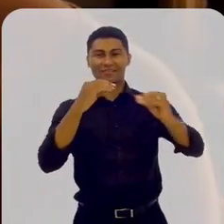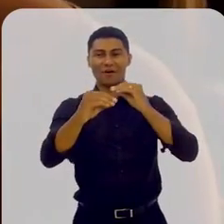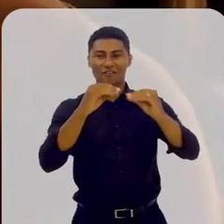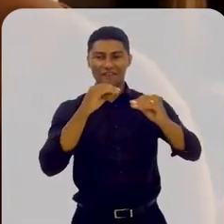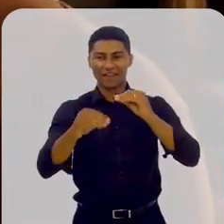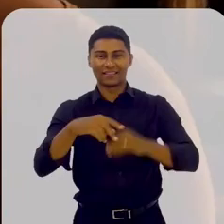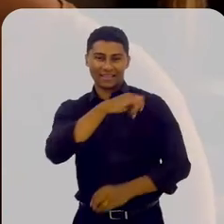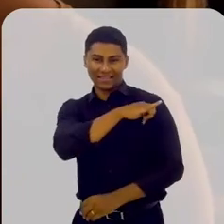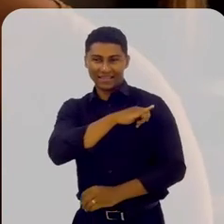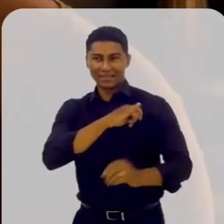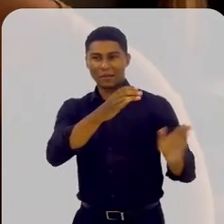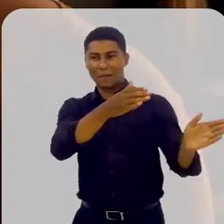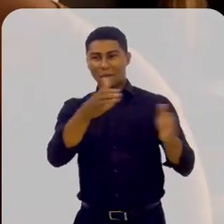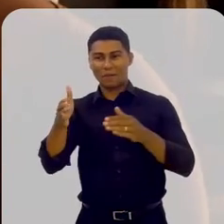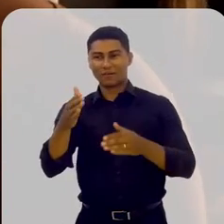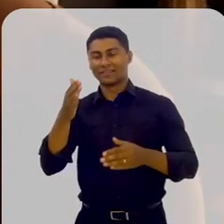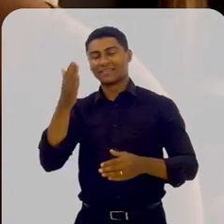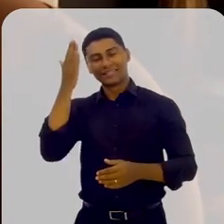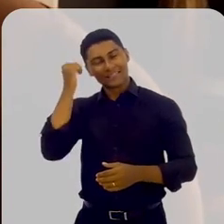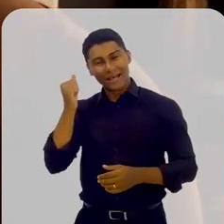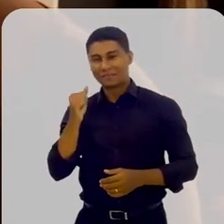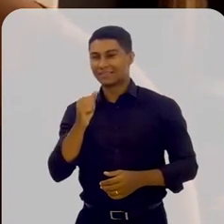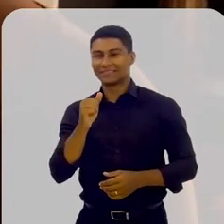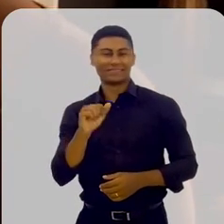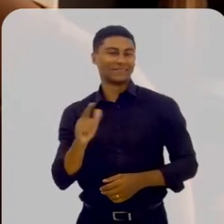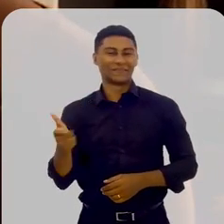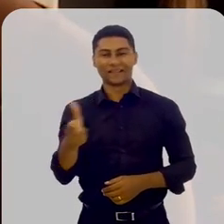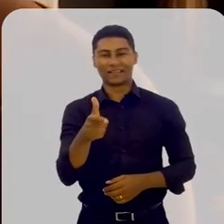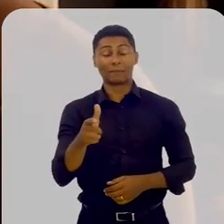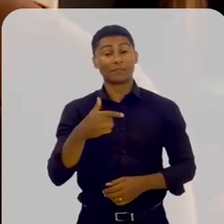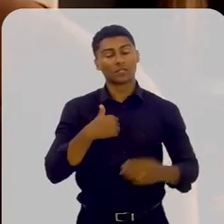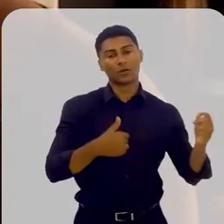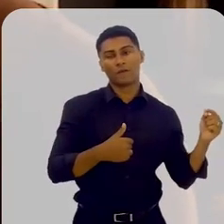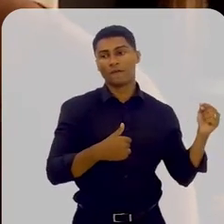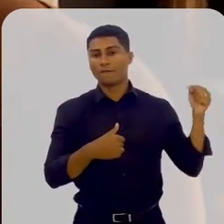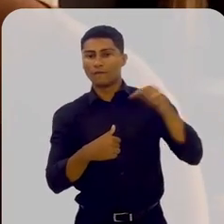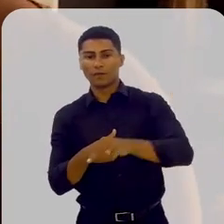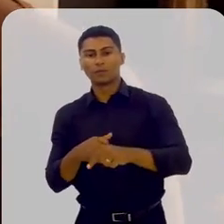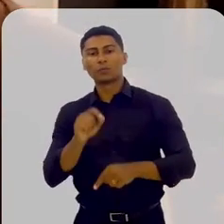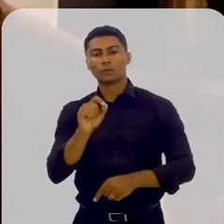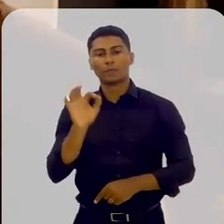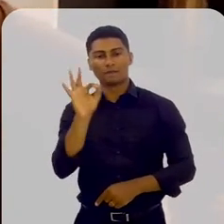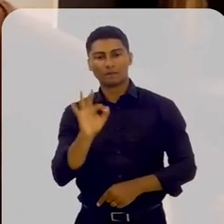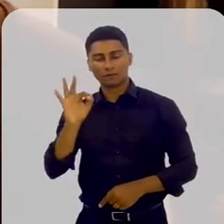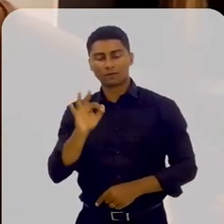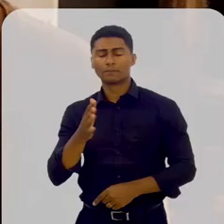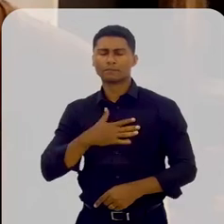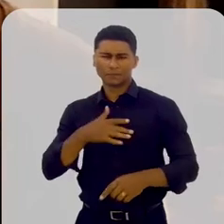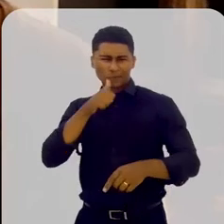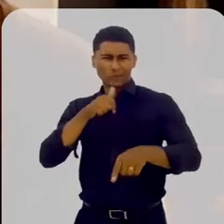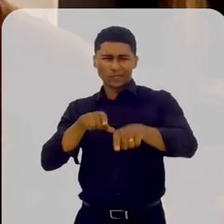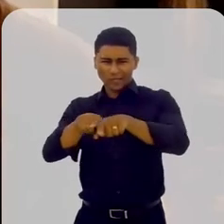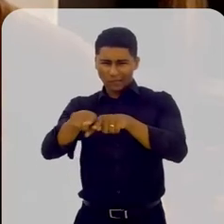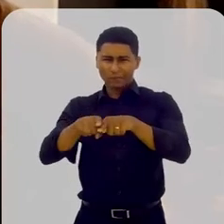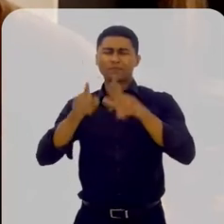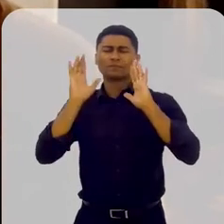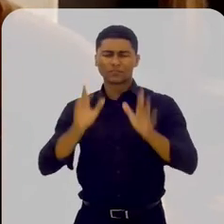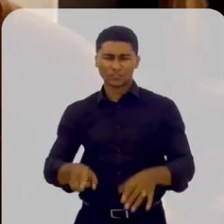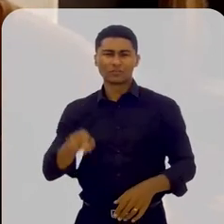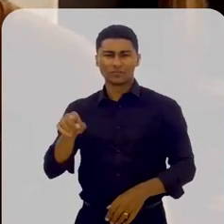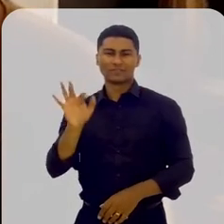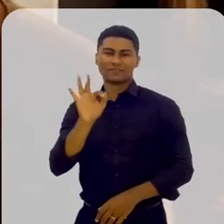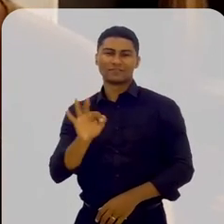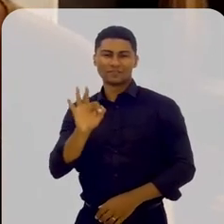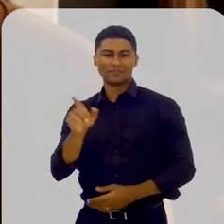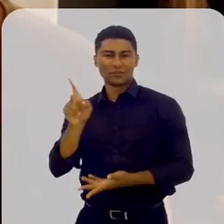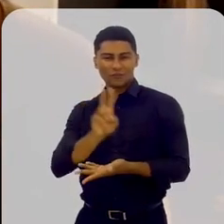não, que ele não existe. Mas eu vim fazer faculdade, eu vim fazer um curso que foi muito bom, né? A minha irmã já tinha ingressado nesse curso, nessa